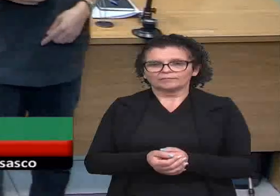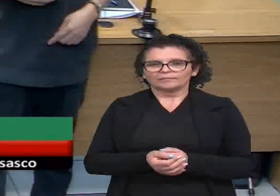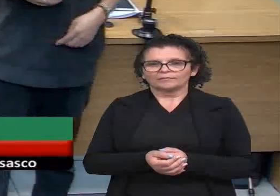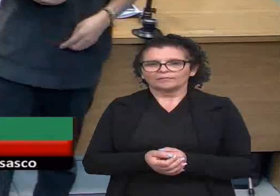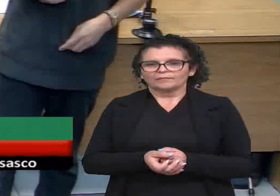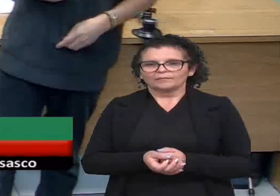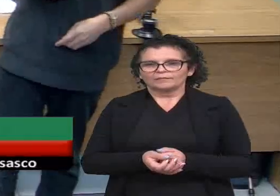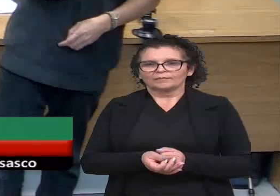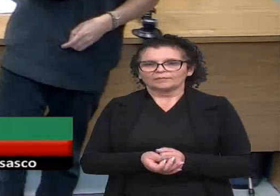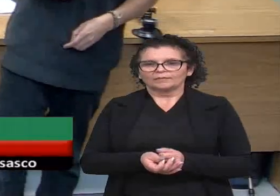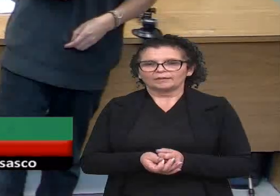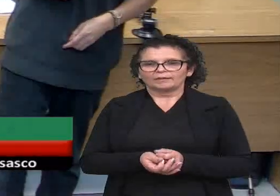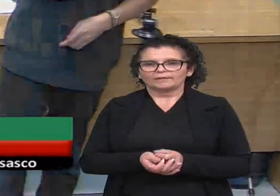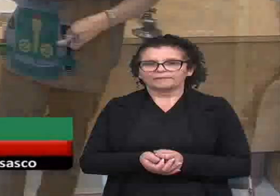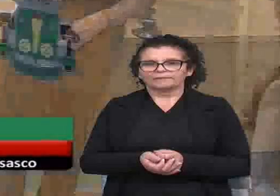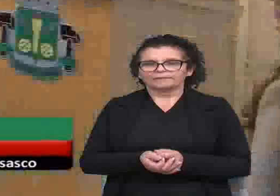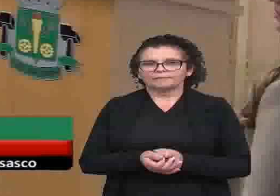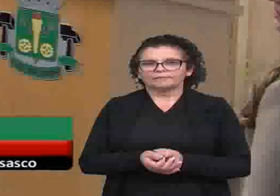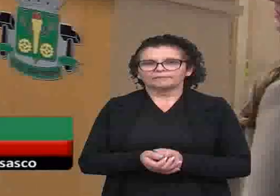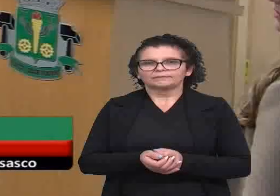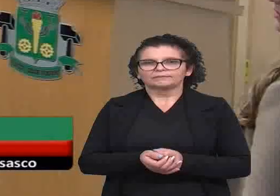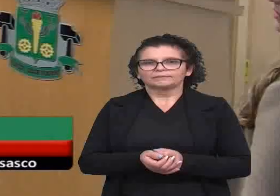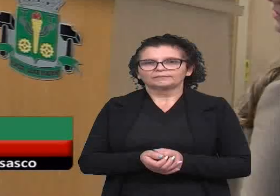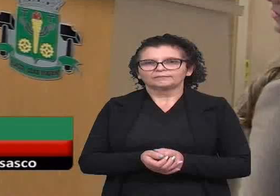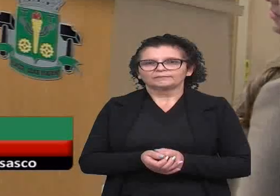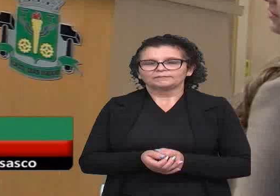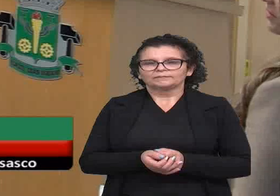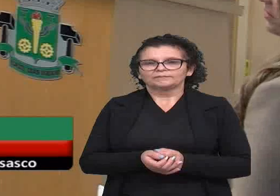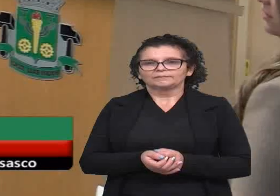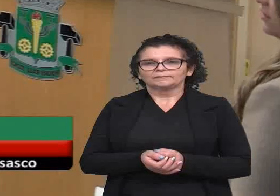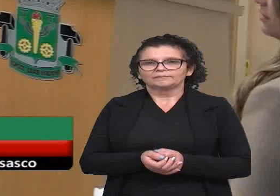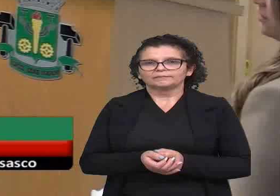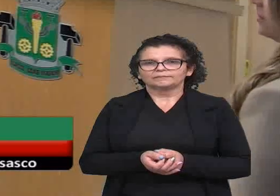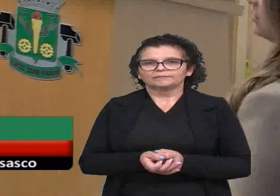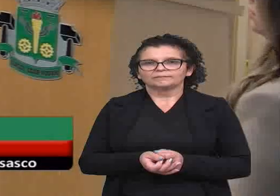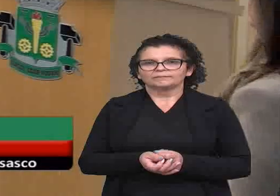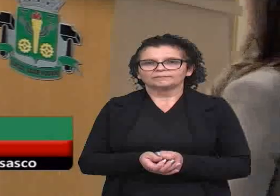aqui? Não, tá bem. A gente descombina o